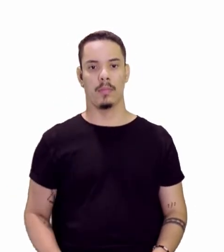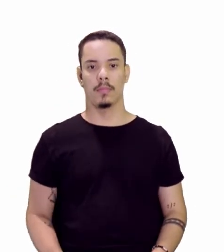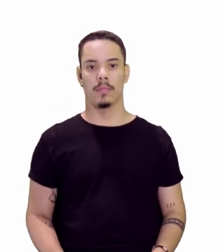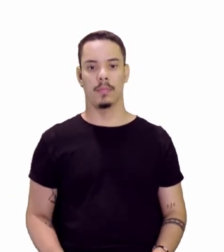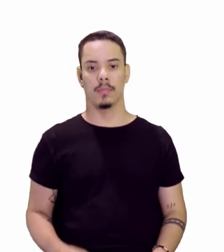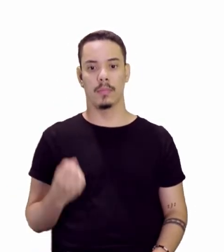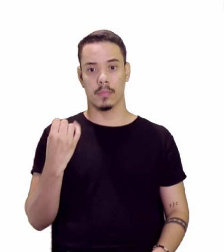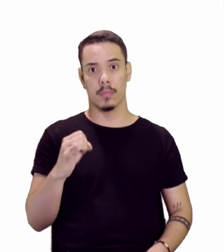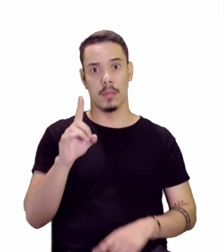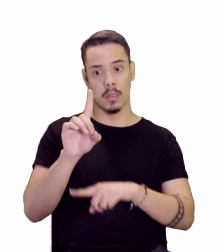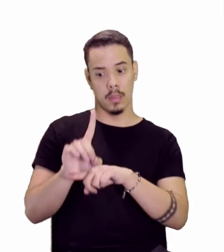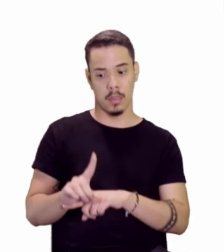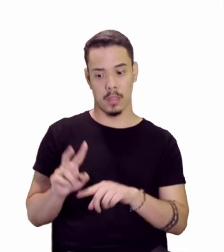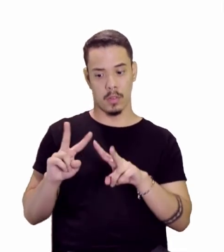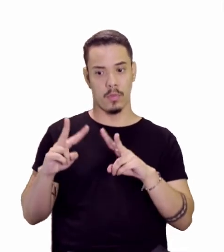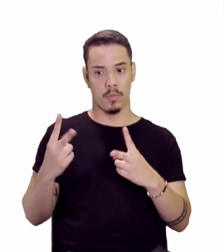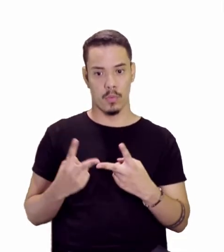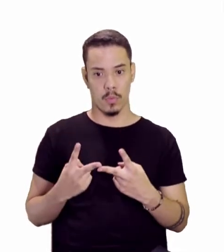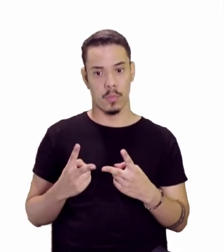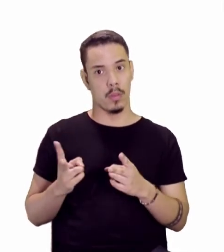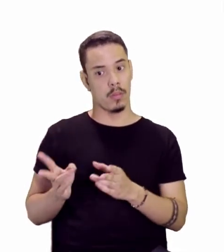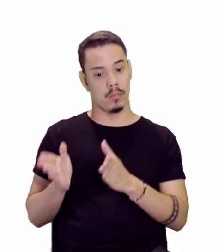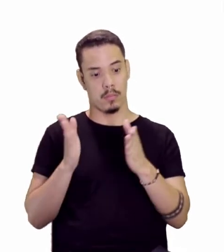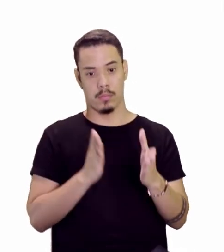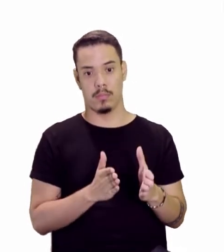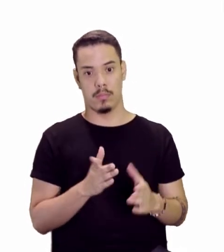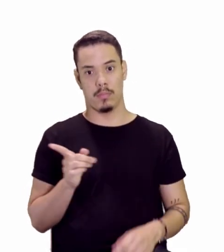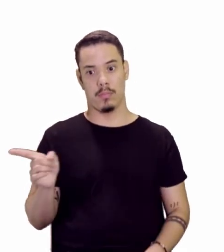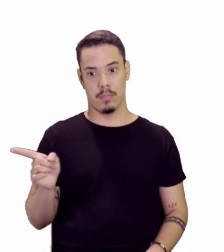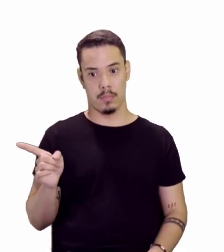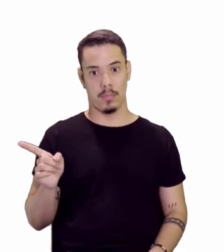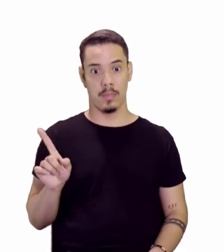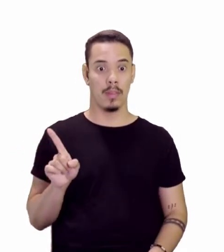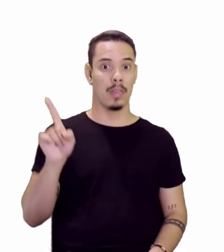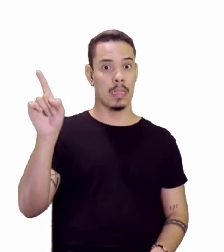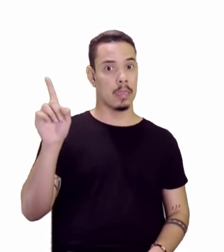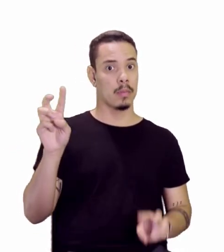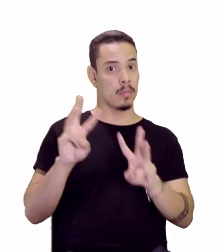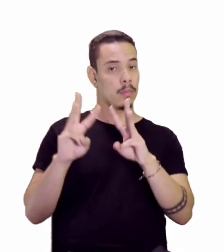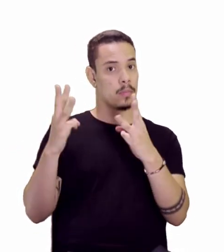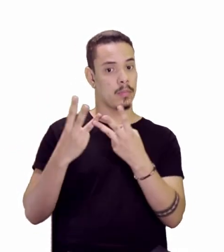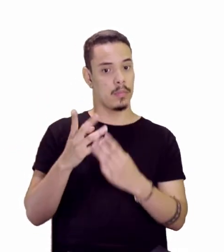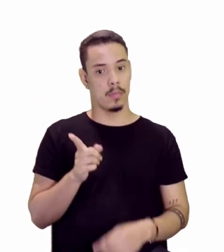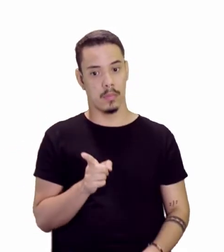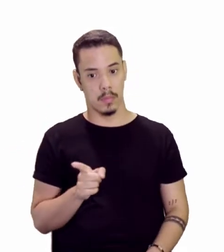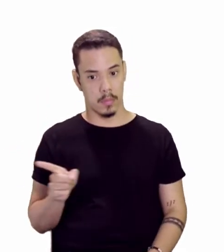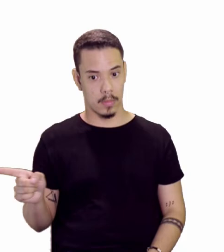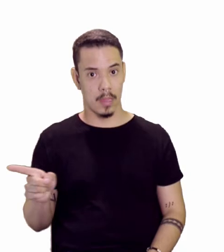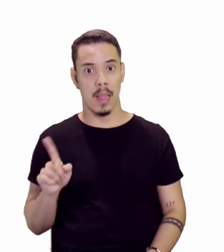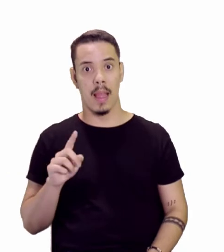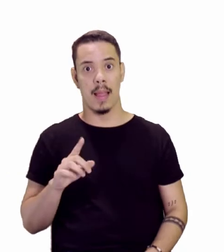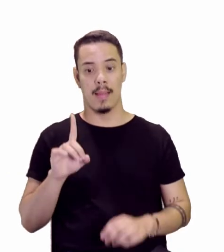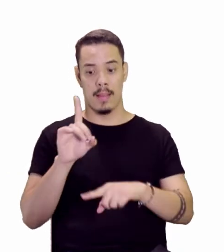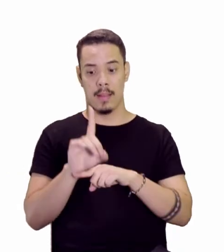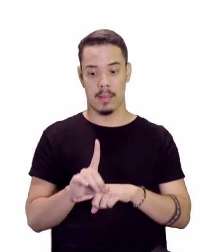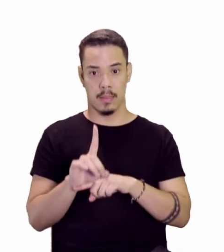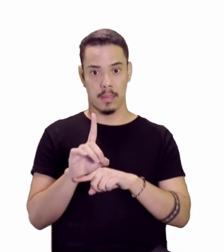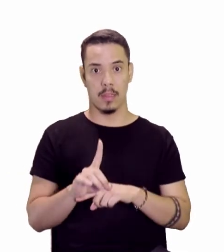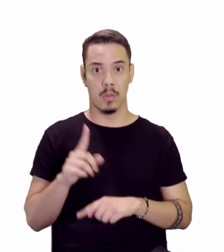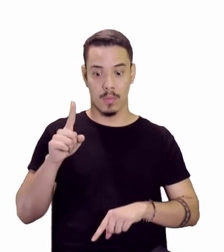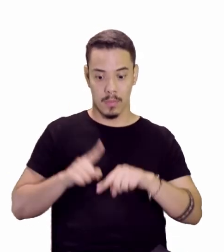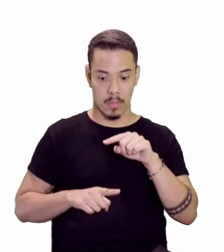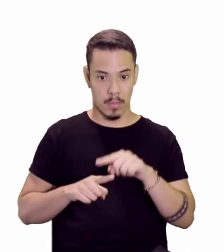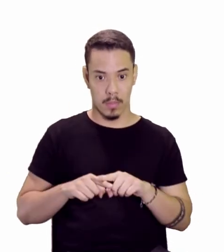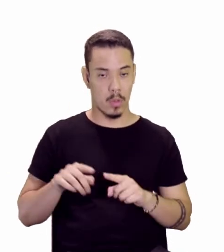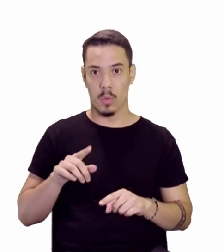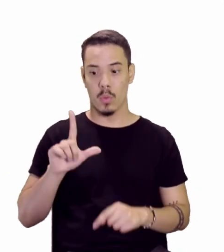dá a densidade e volume, você vai por aqui. Justamente, mas densidade do líquido e não do material. Exatamente. Então, do corpo líquido, que está